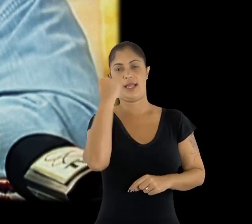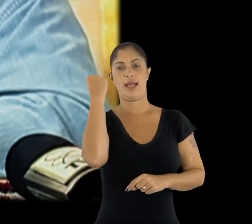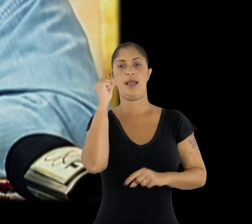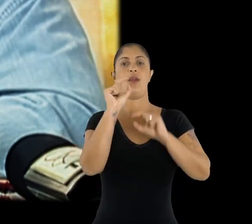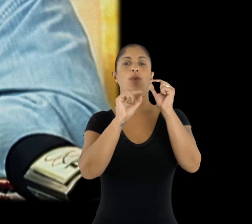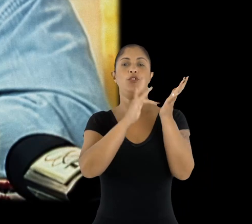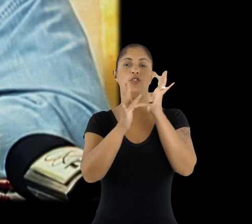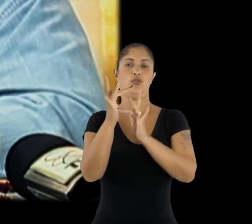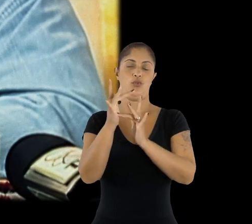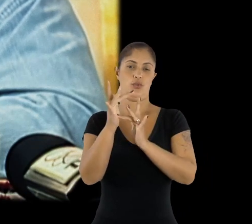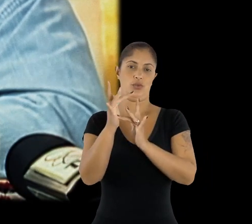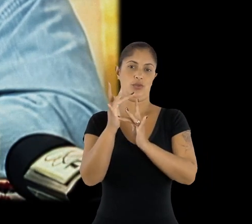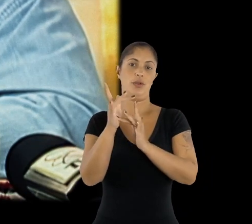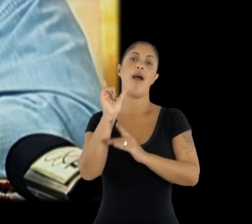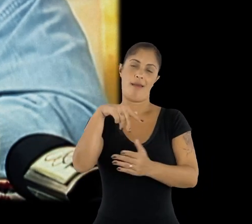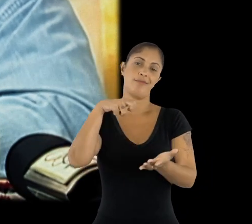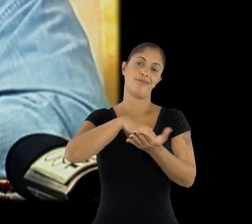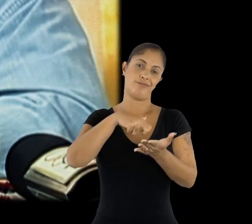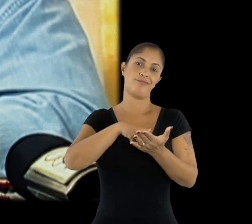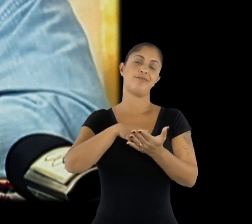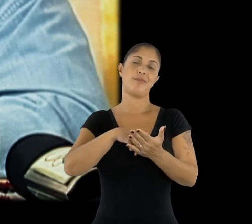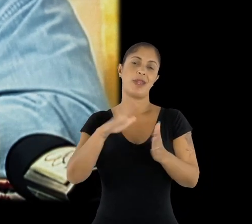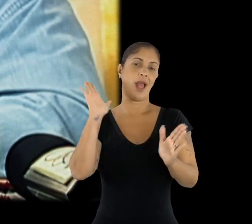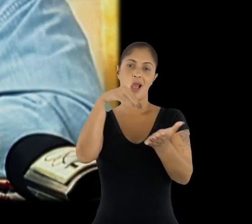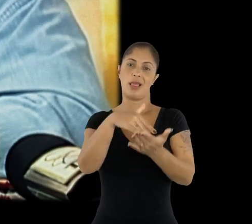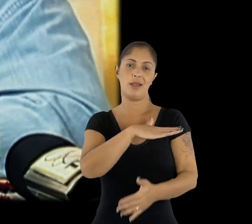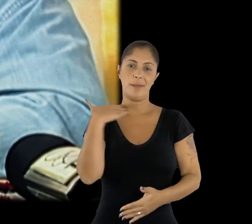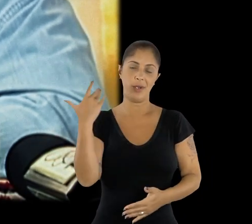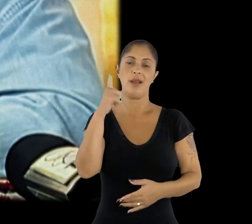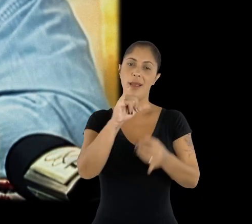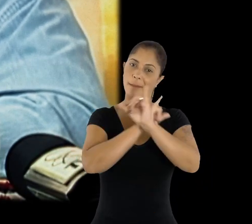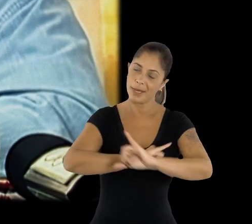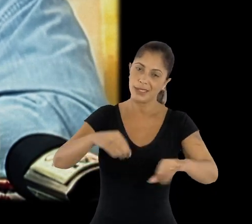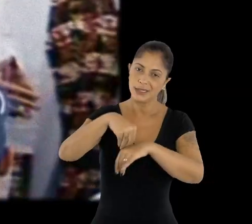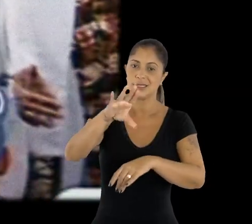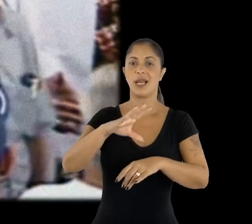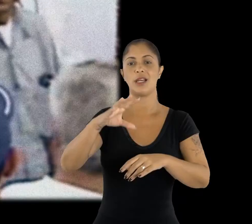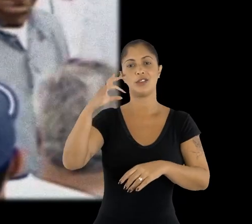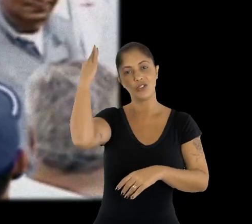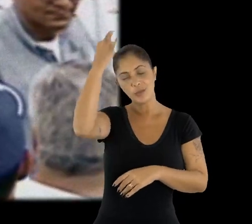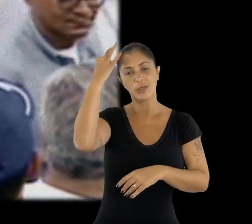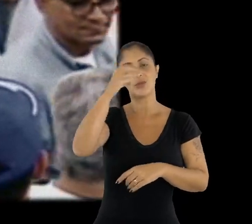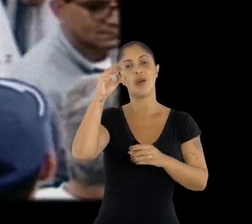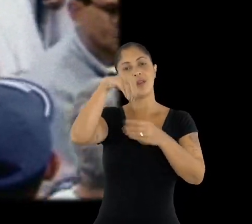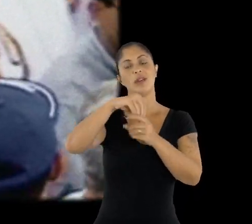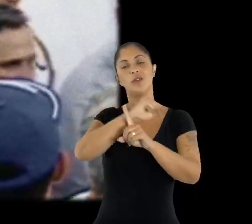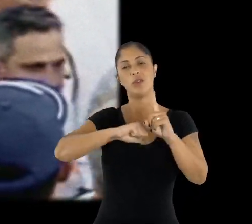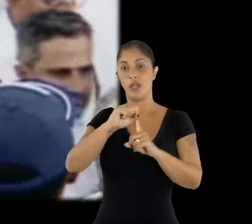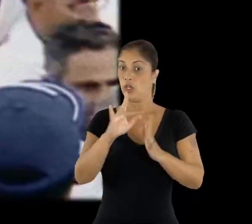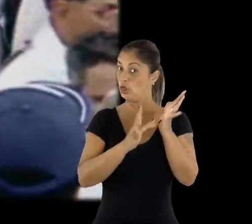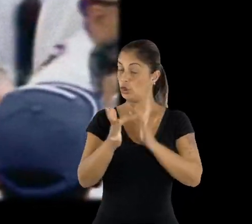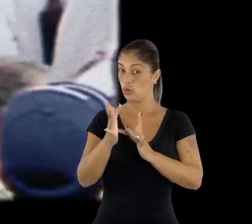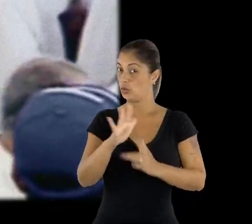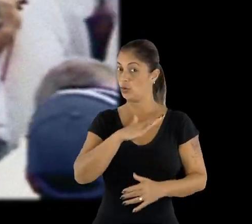de Jesus, que foi condenado à morte por essa incidência que a mensagem espiritual dele teve na sociedade. Jesus não